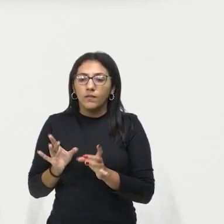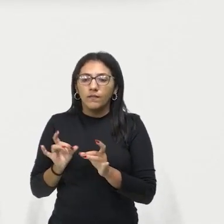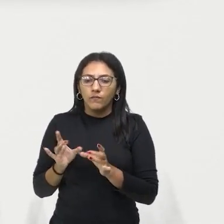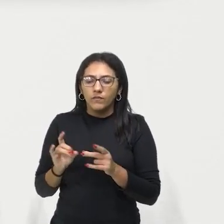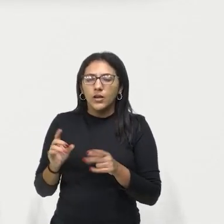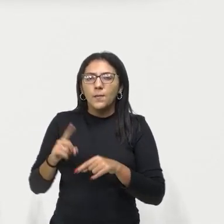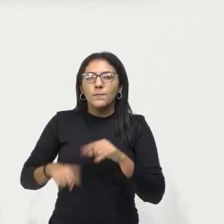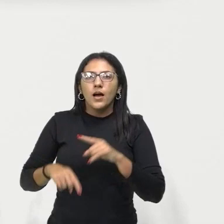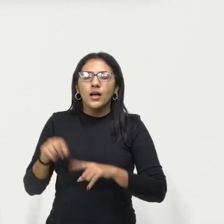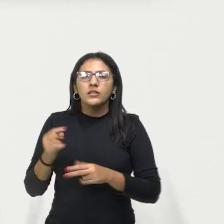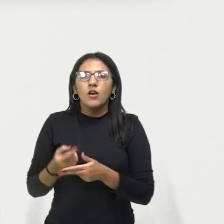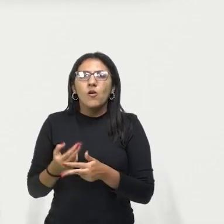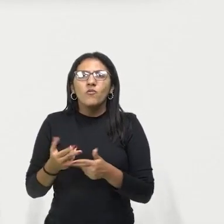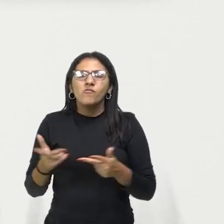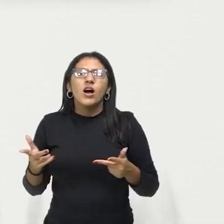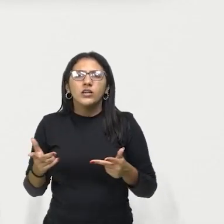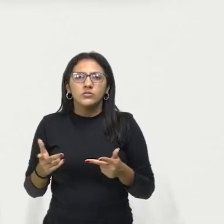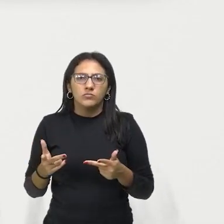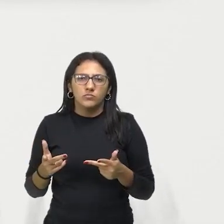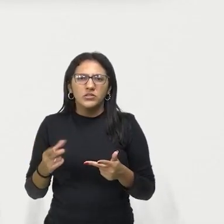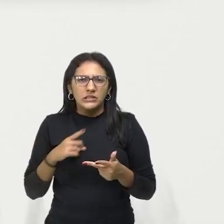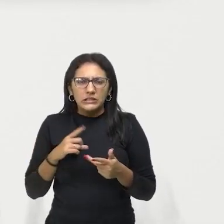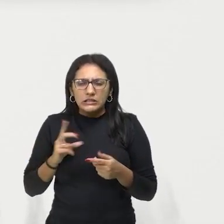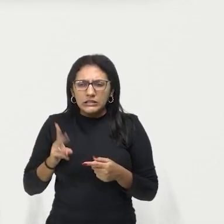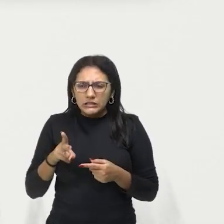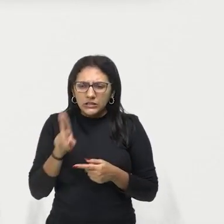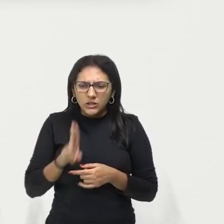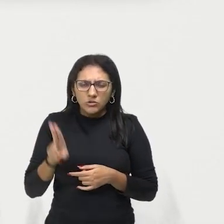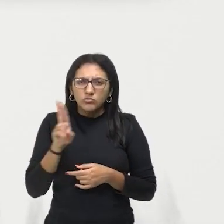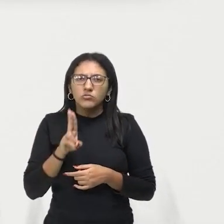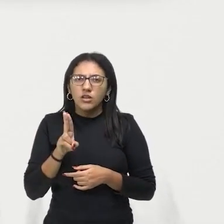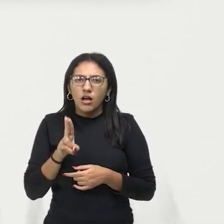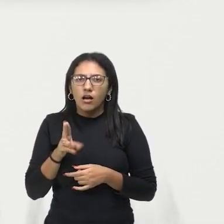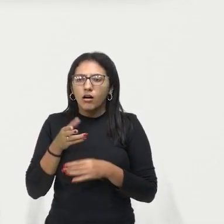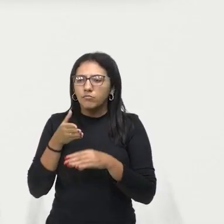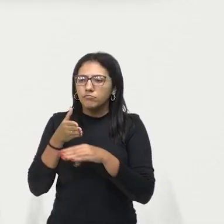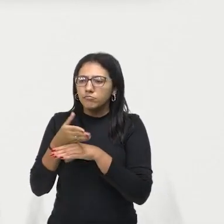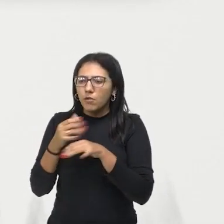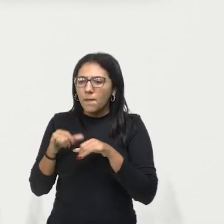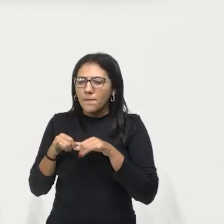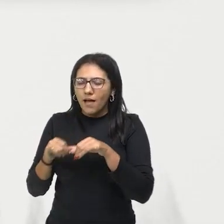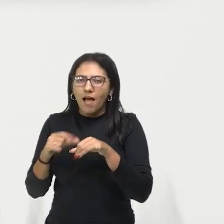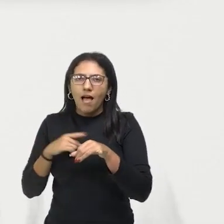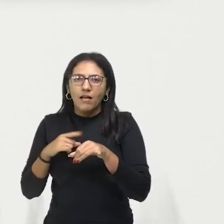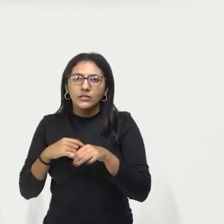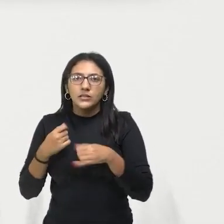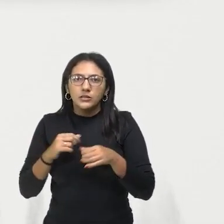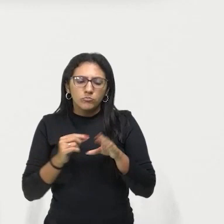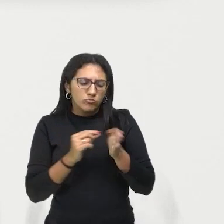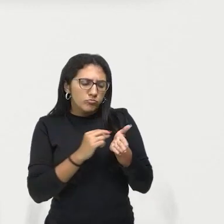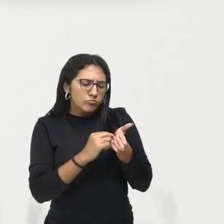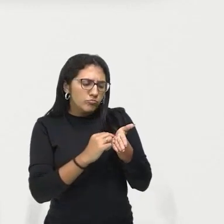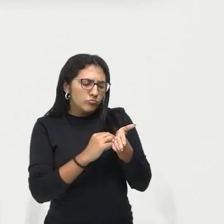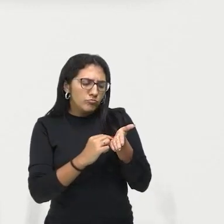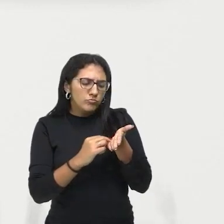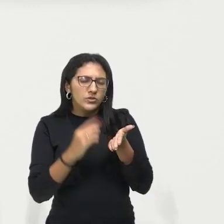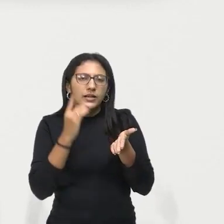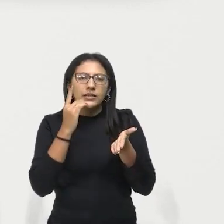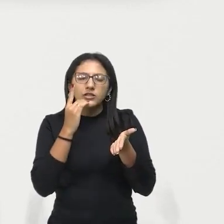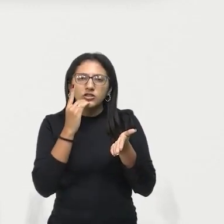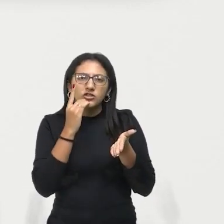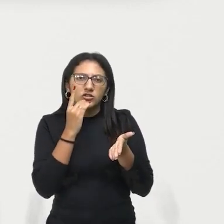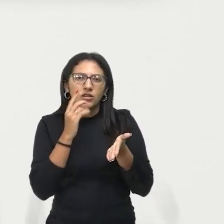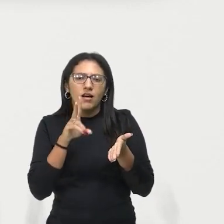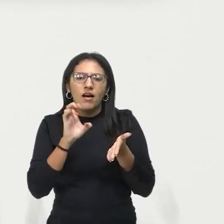exemplo de supermercado, né? O supermercado ele vende produtos não duráveis. Então quando você vai